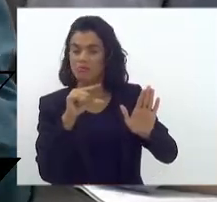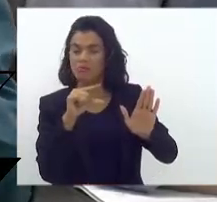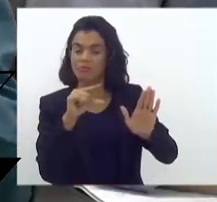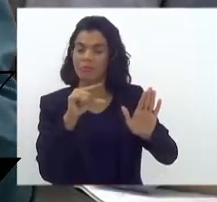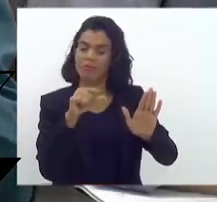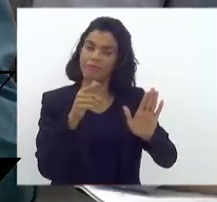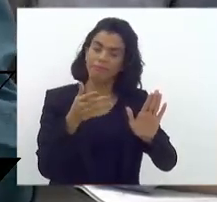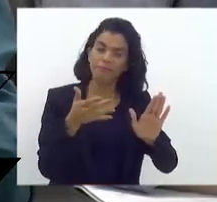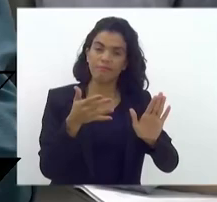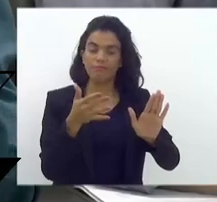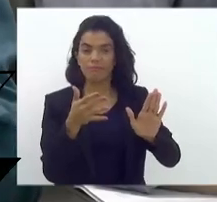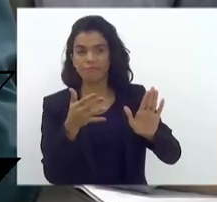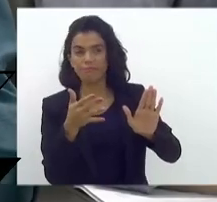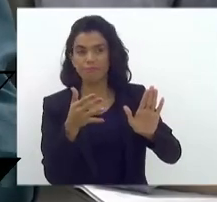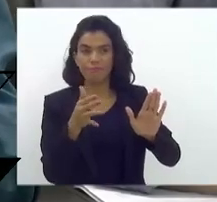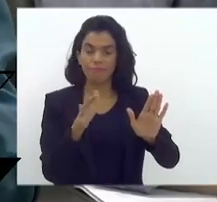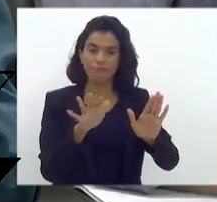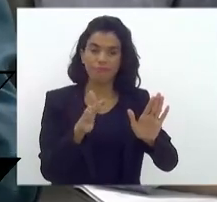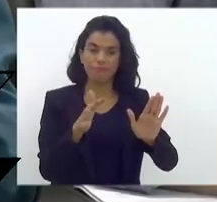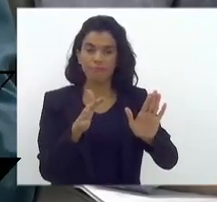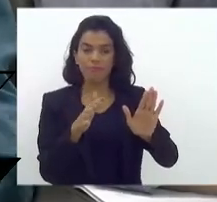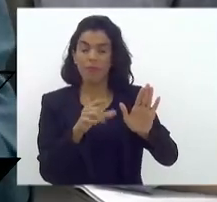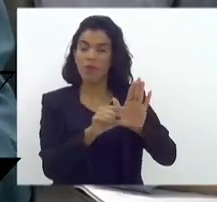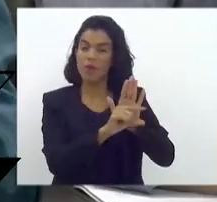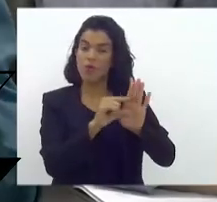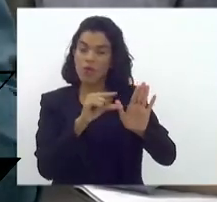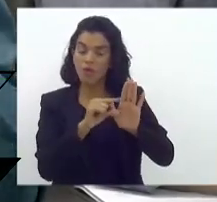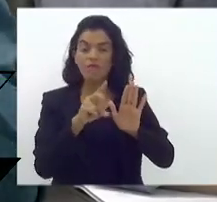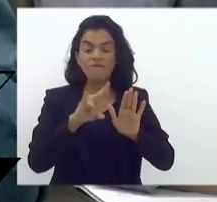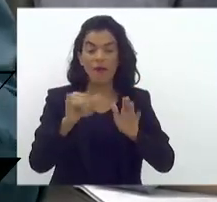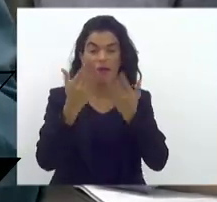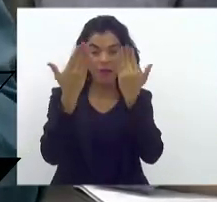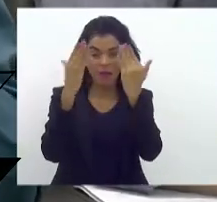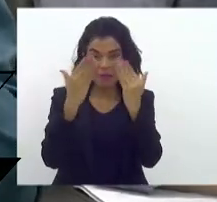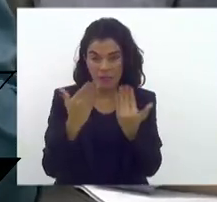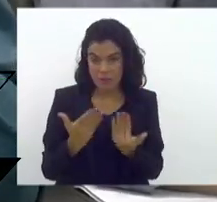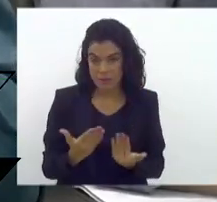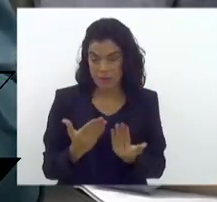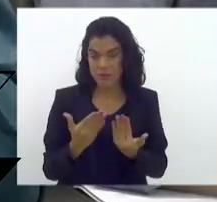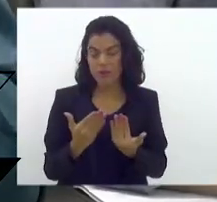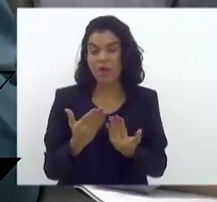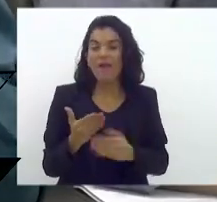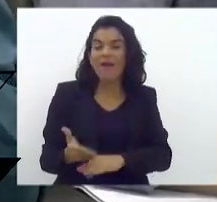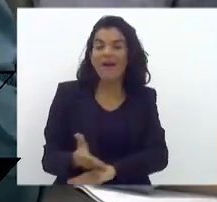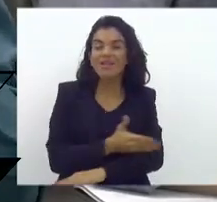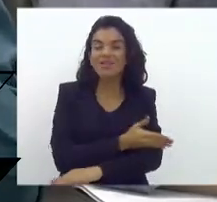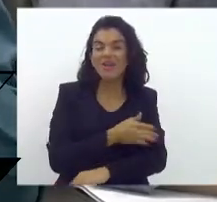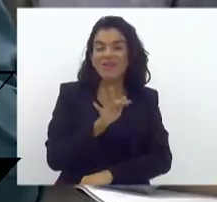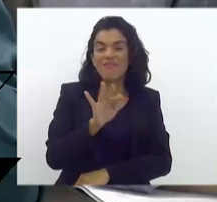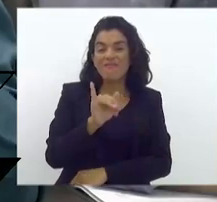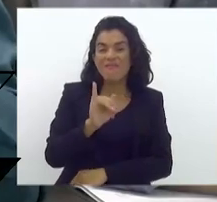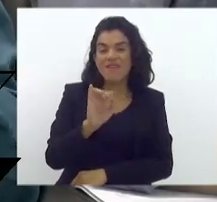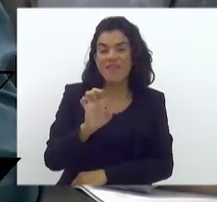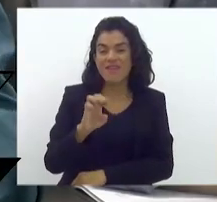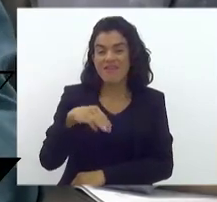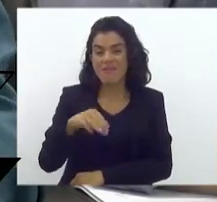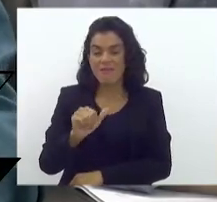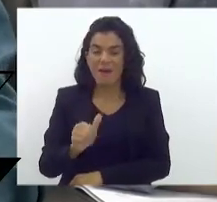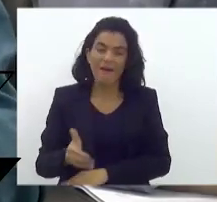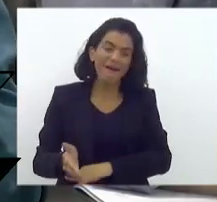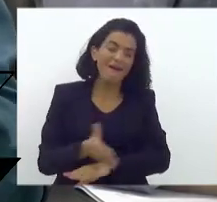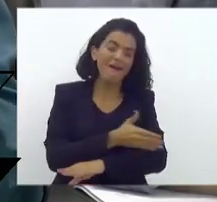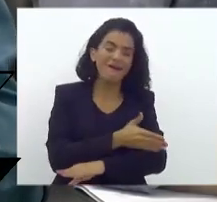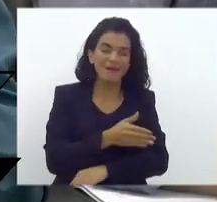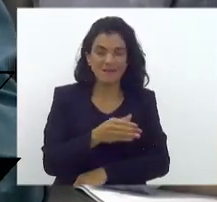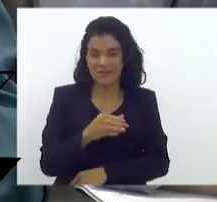entre os que seriam analisados. Era até a antiga FEEMA, não é? Antes do INEA ainda,